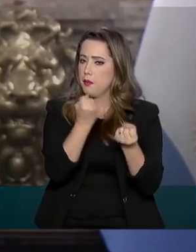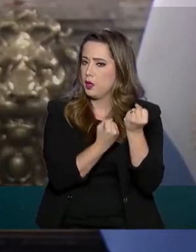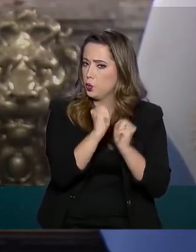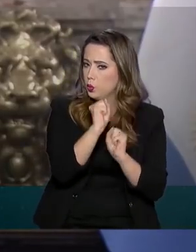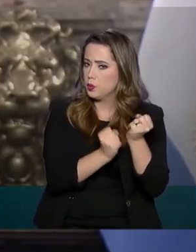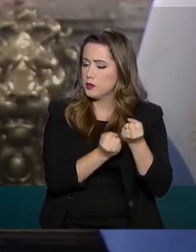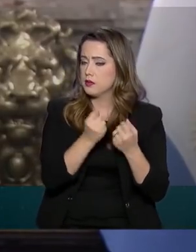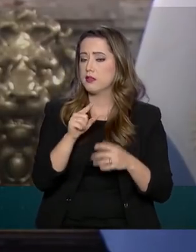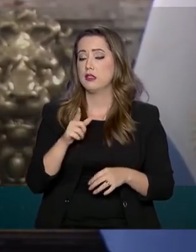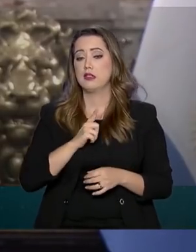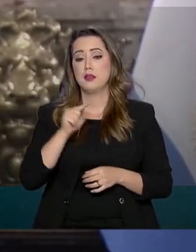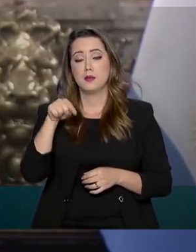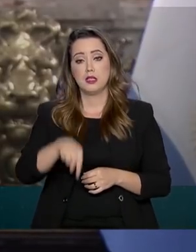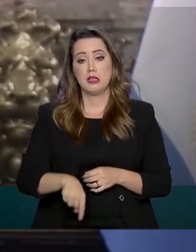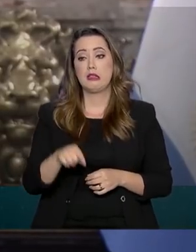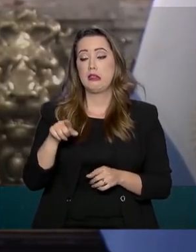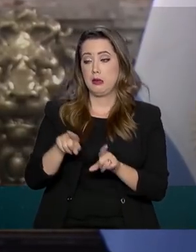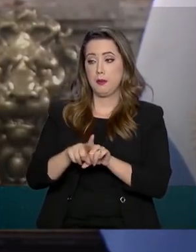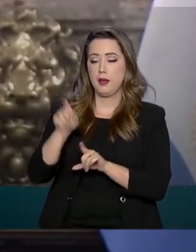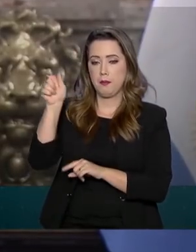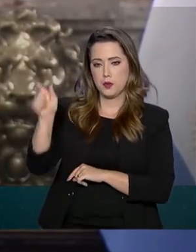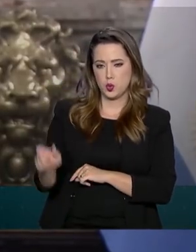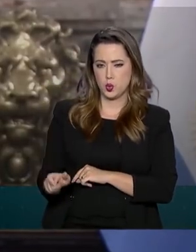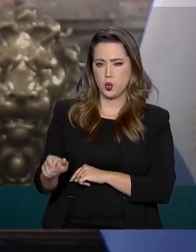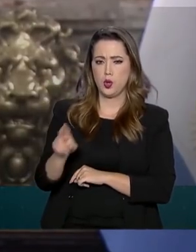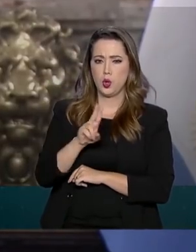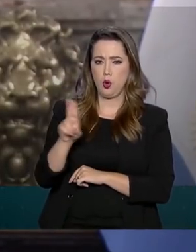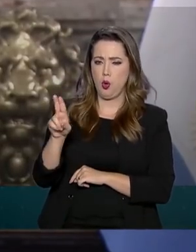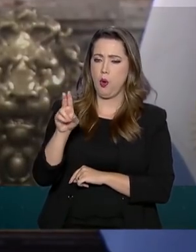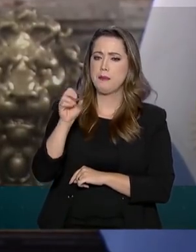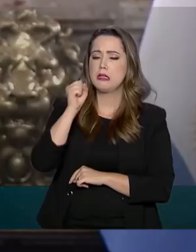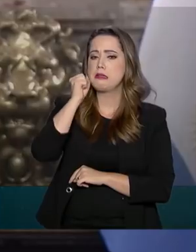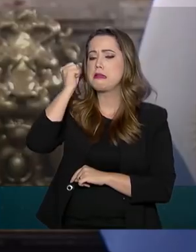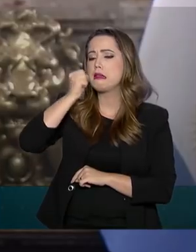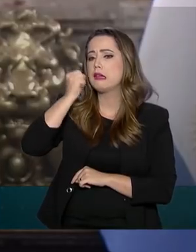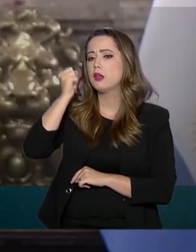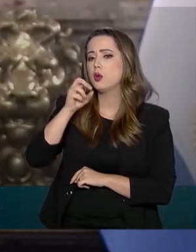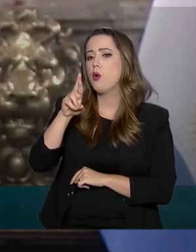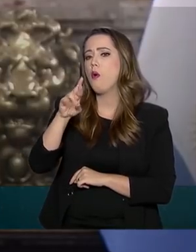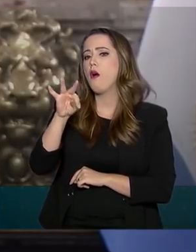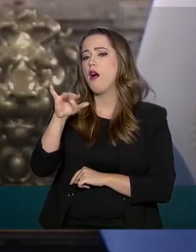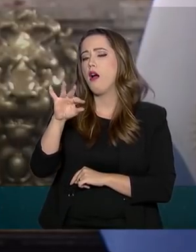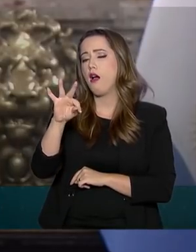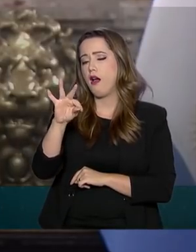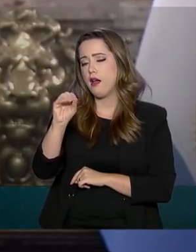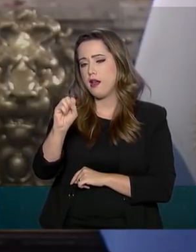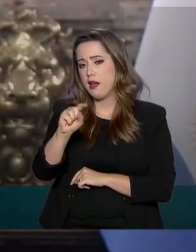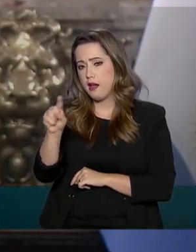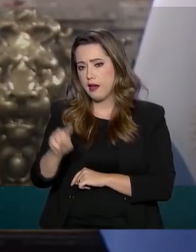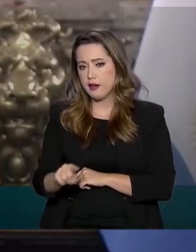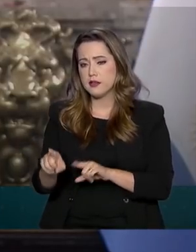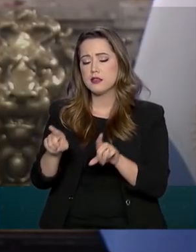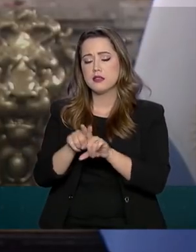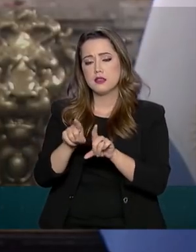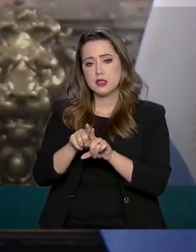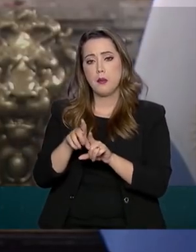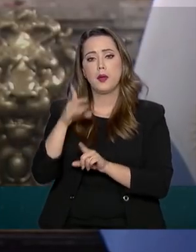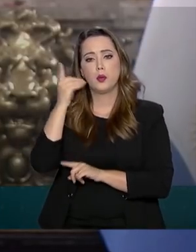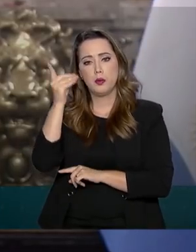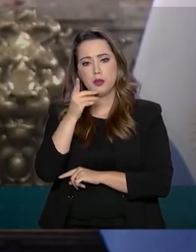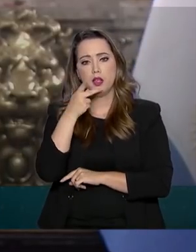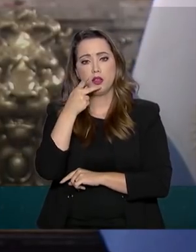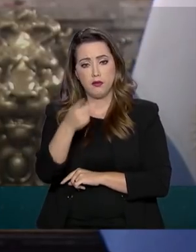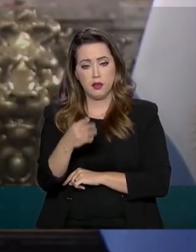Temos aqui até o senador Reis e o deputado Von Hatten, que falaram uma coisa muito